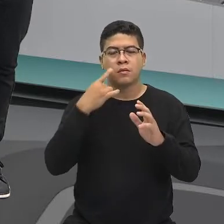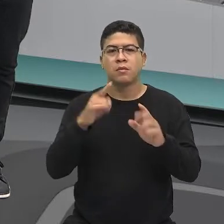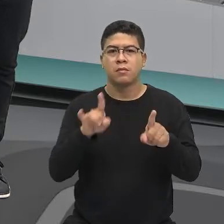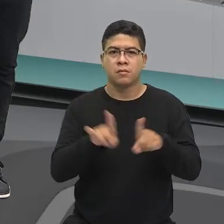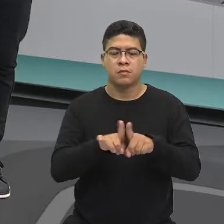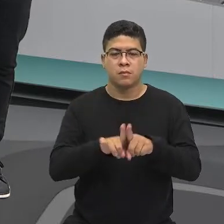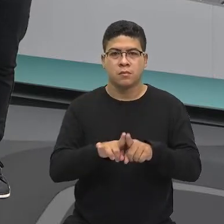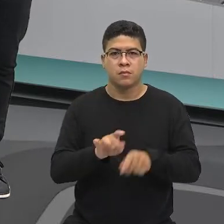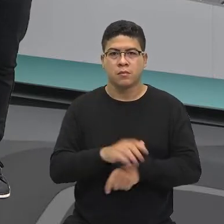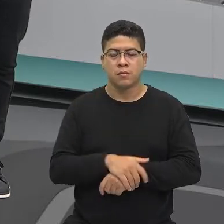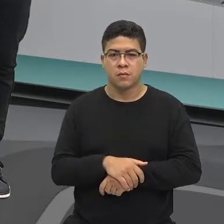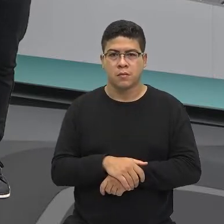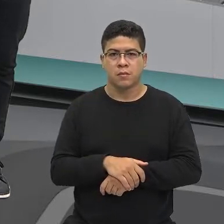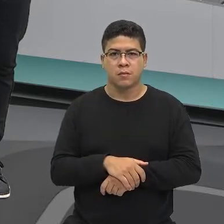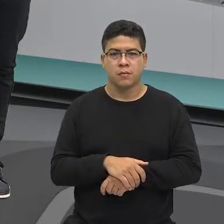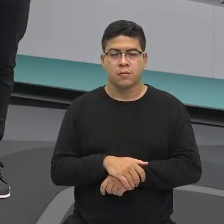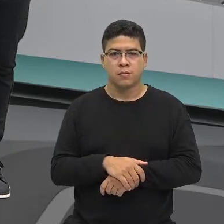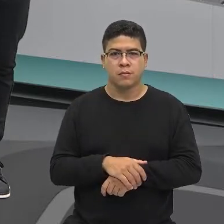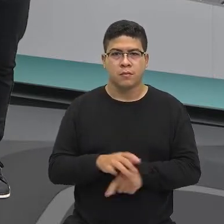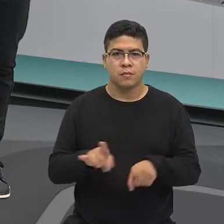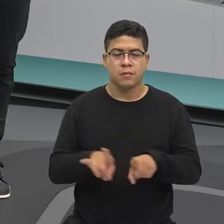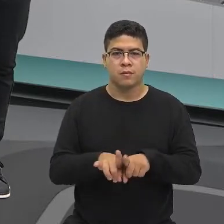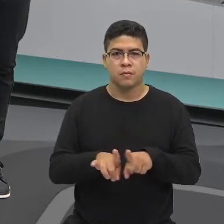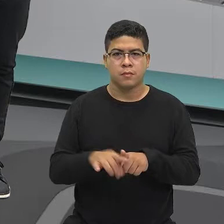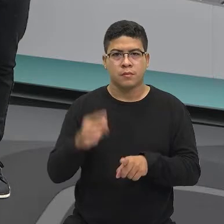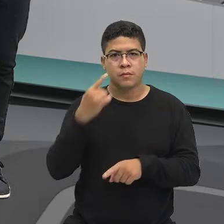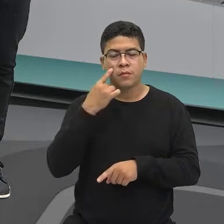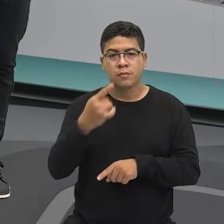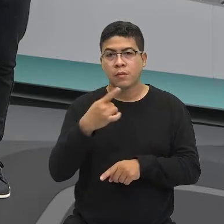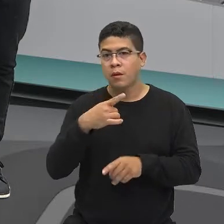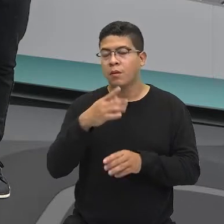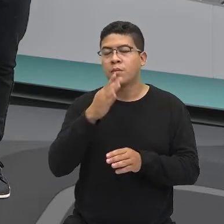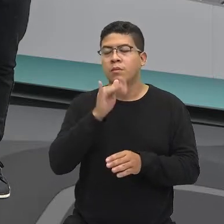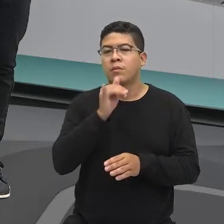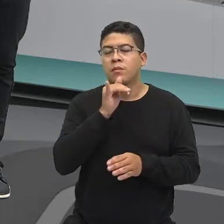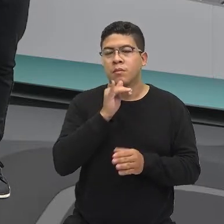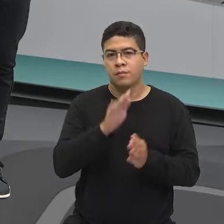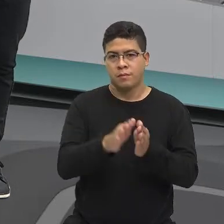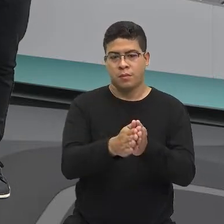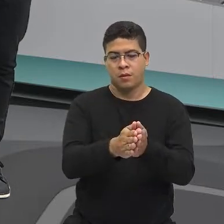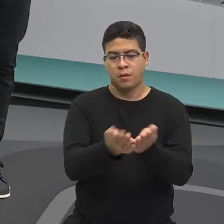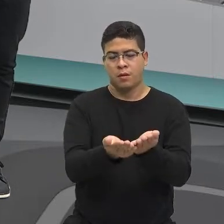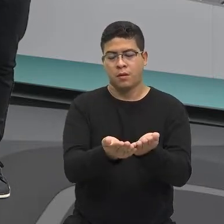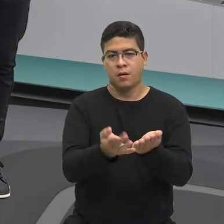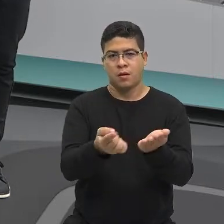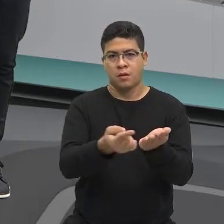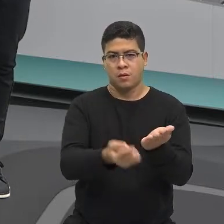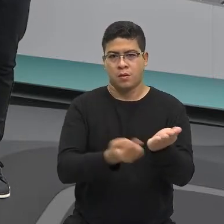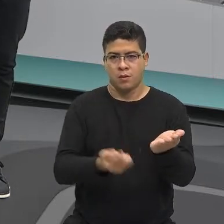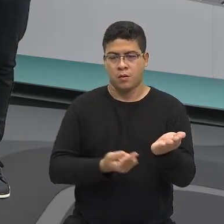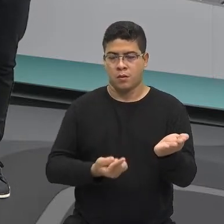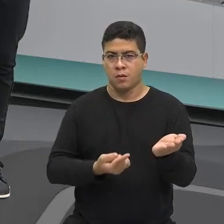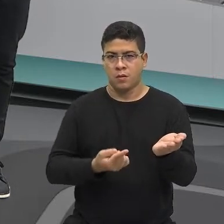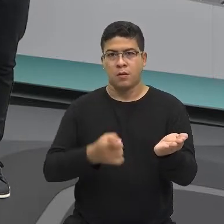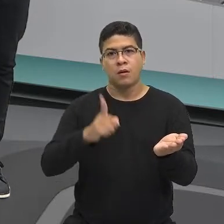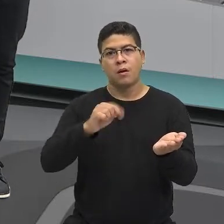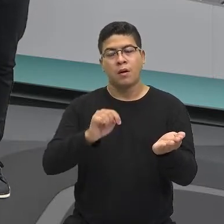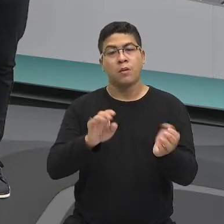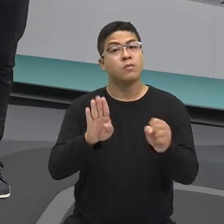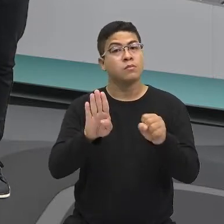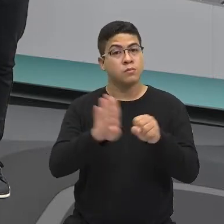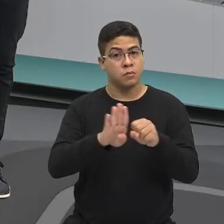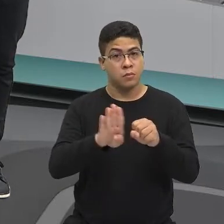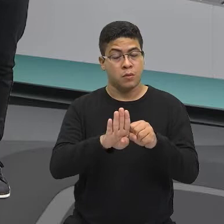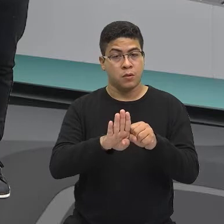substantivos. Quando eu falo assim, ó, caderno, que é algo que existe, ou caderno é um substantivo. Aí eu